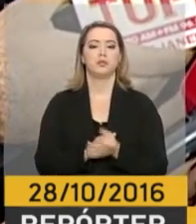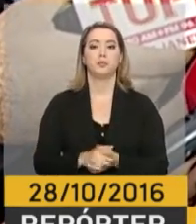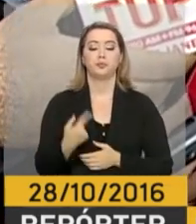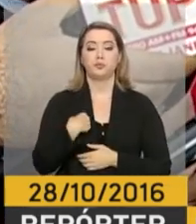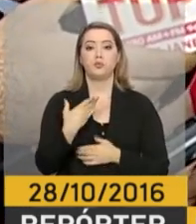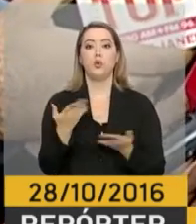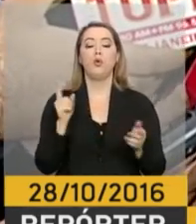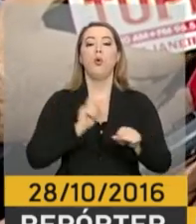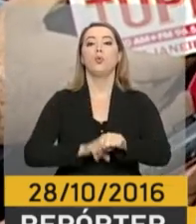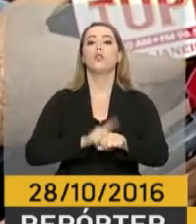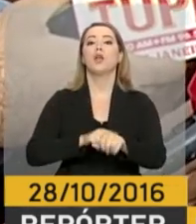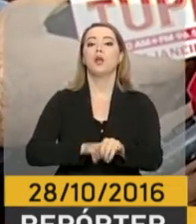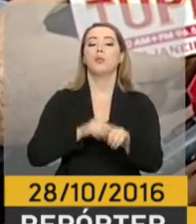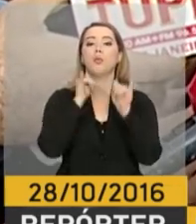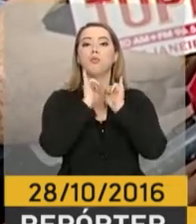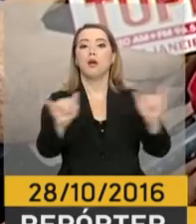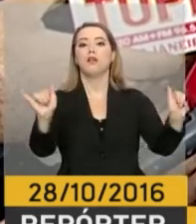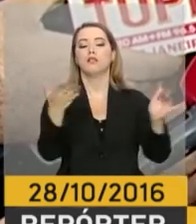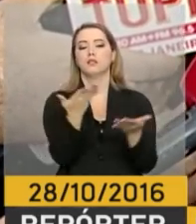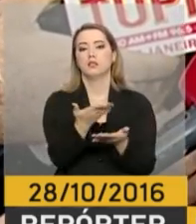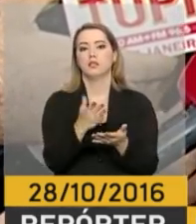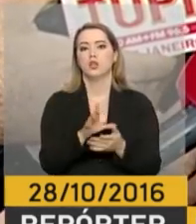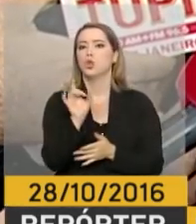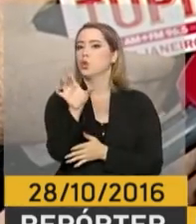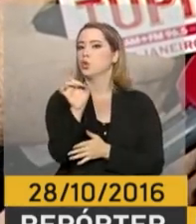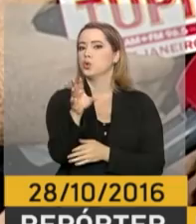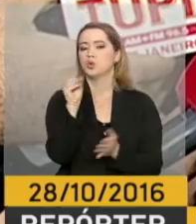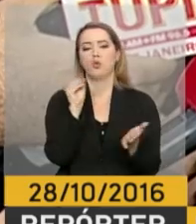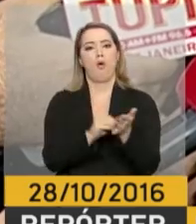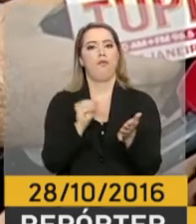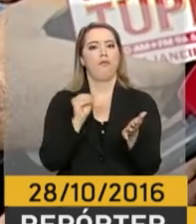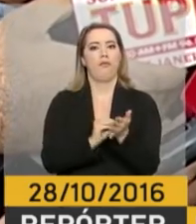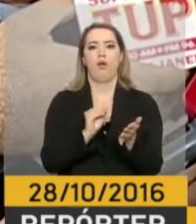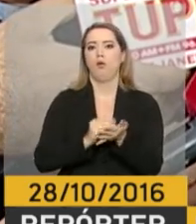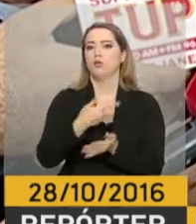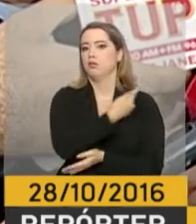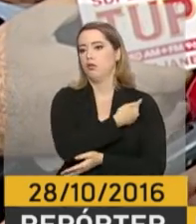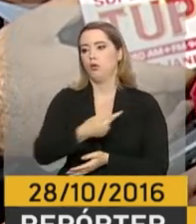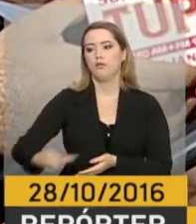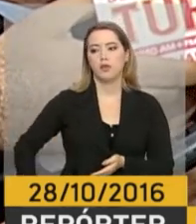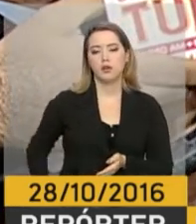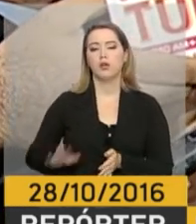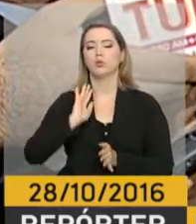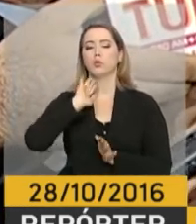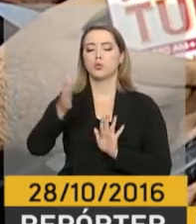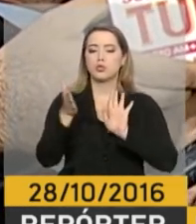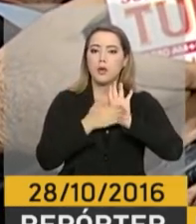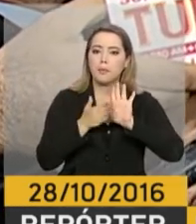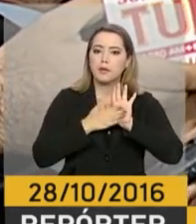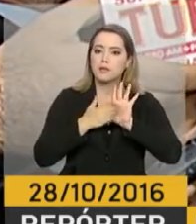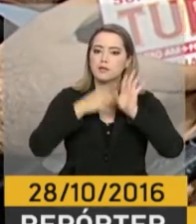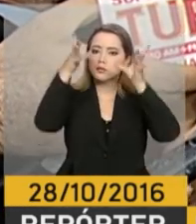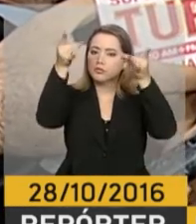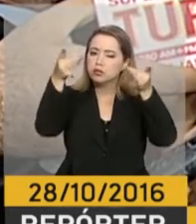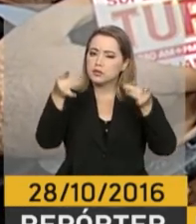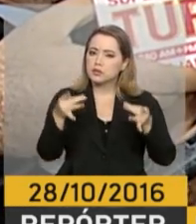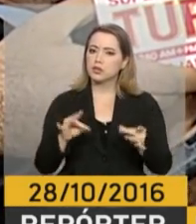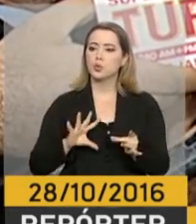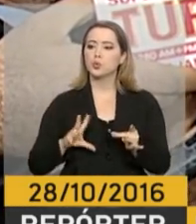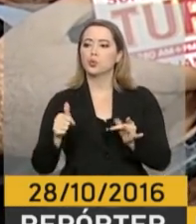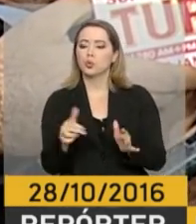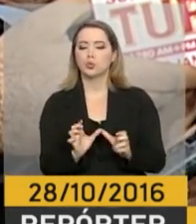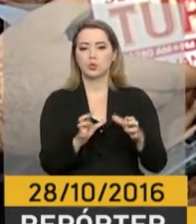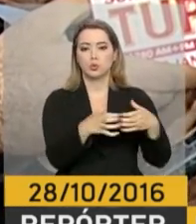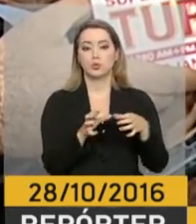eu acho que só falta a anuência dos governadores. Ele está pronto e foi apresentado extremamente detalhado e abrangendo todas as áreas. Mas